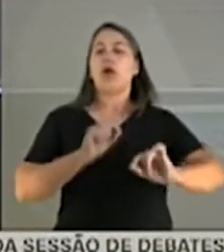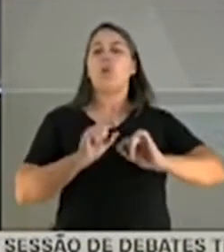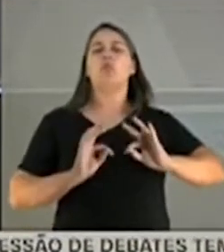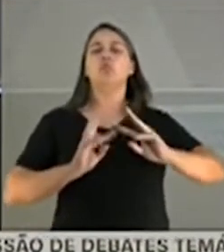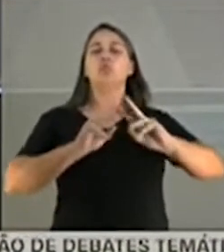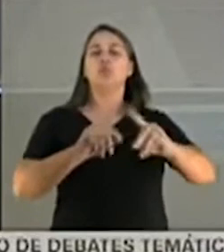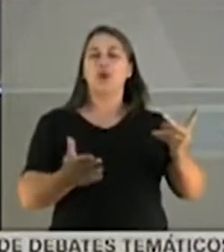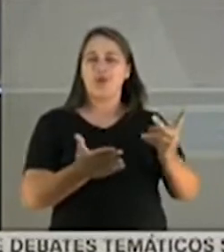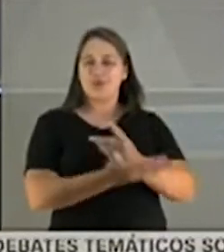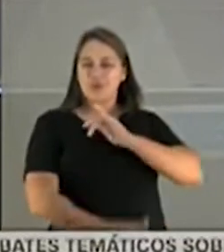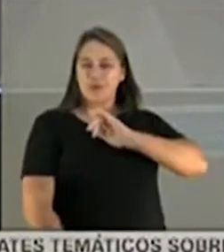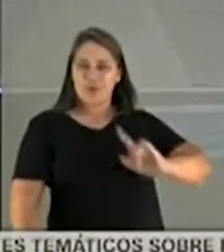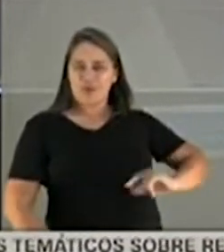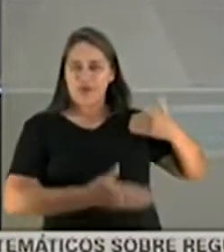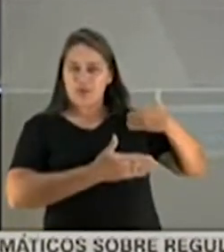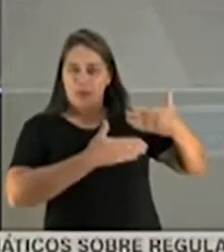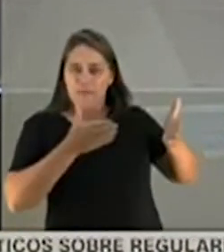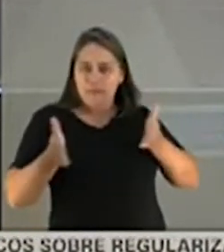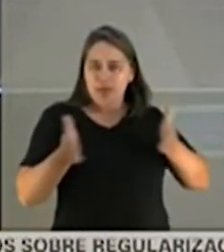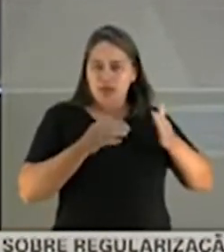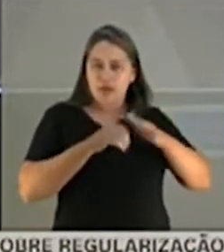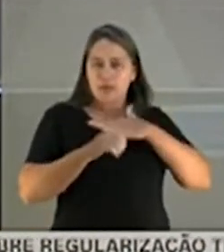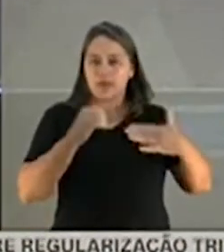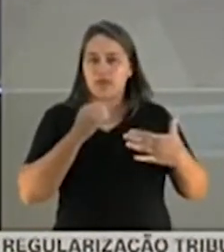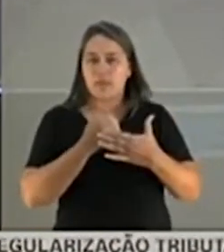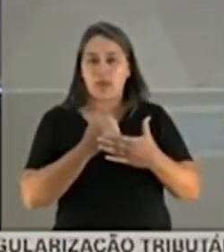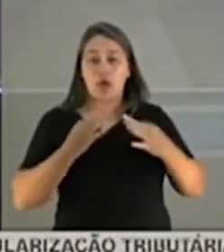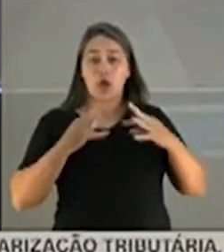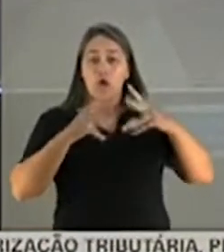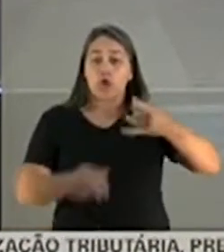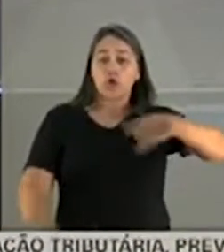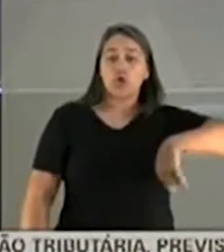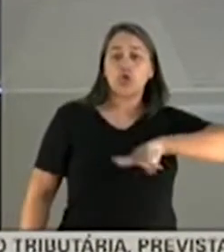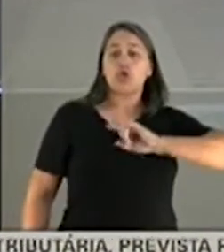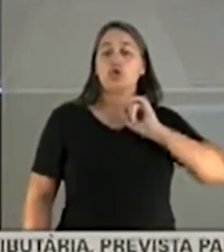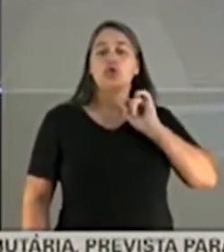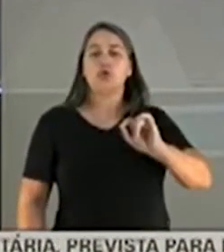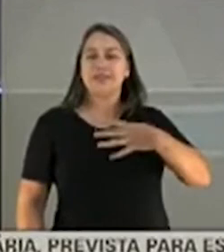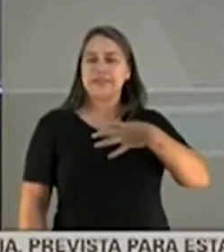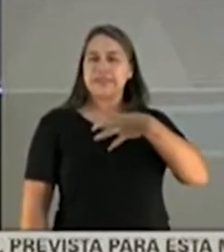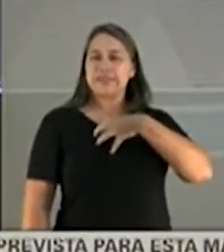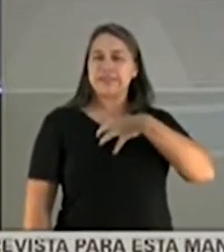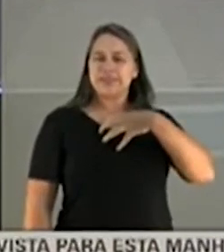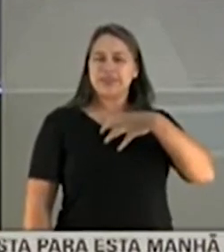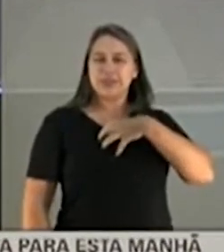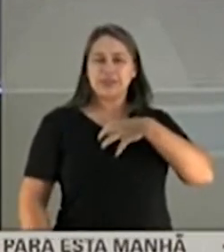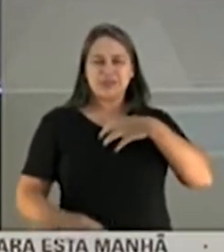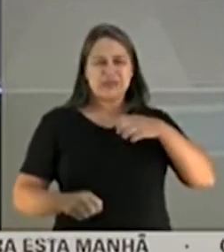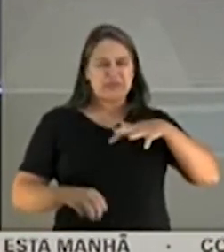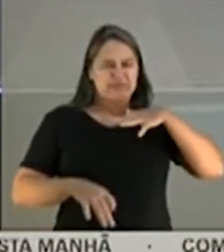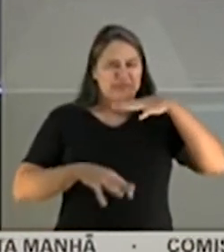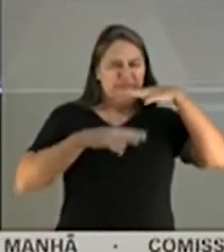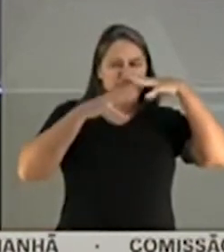no seu governo durante a pandemia. Todos nós sentimos esses odores irrespiráveis